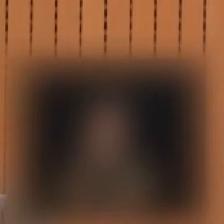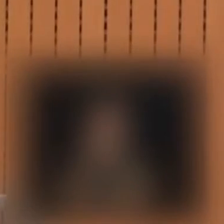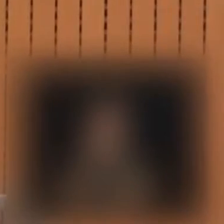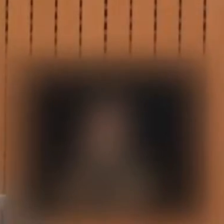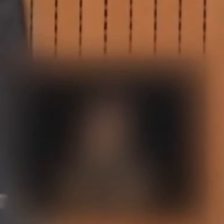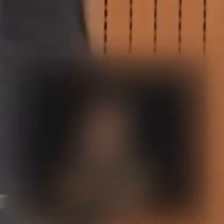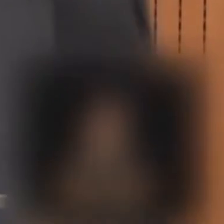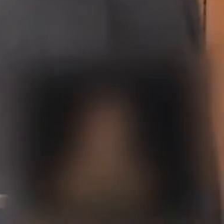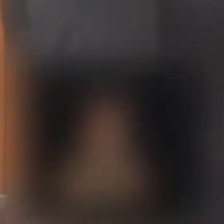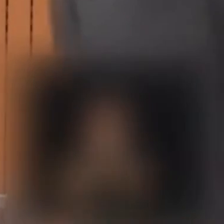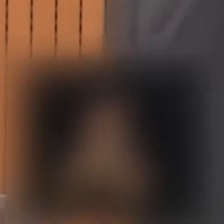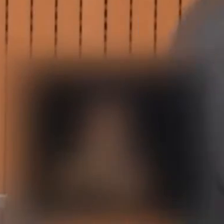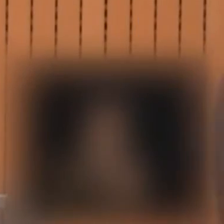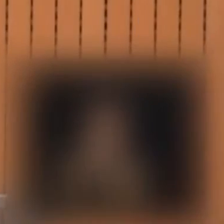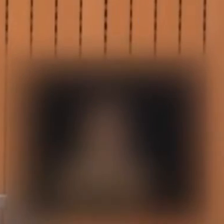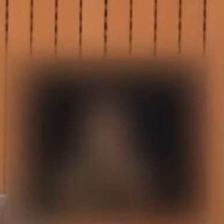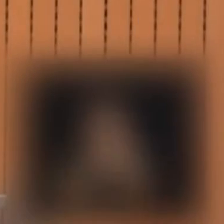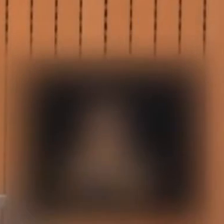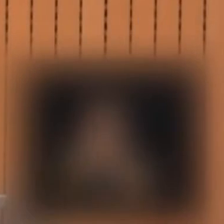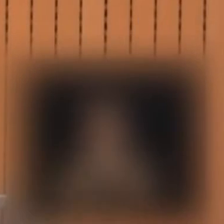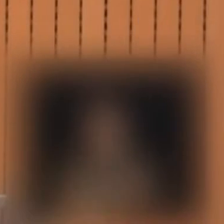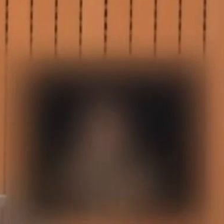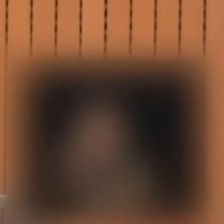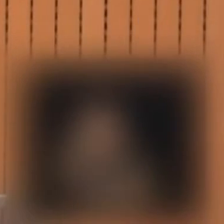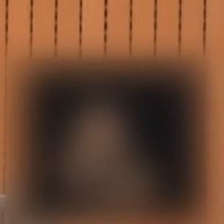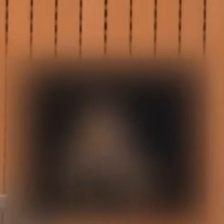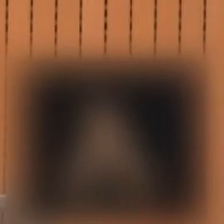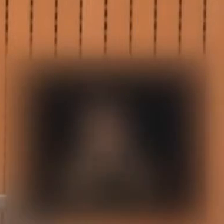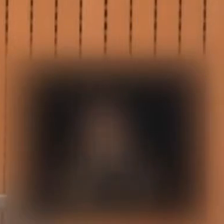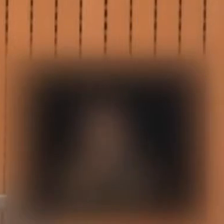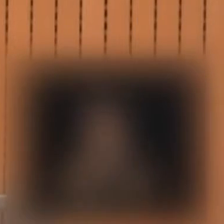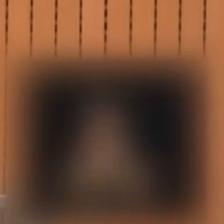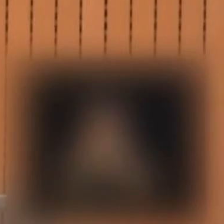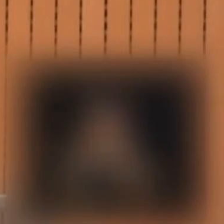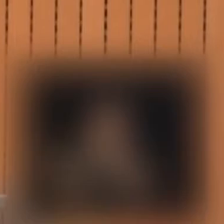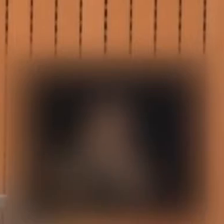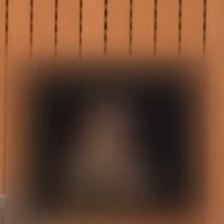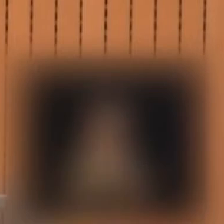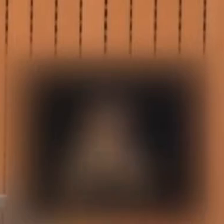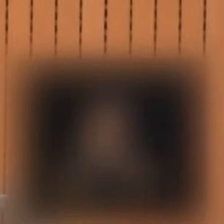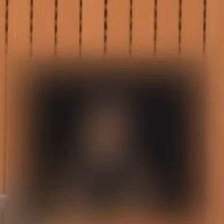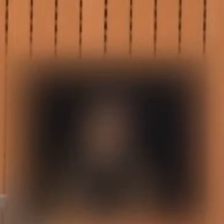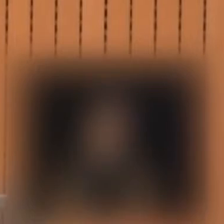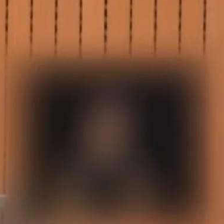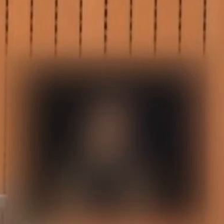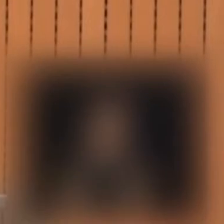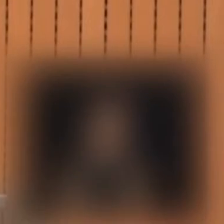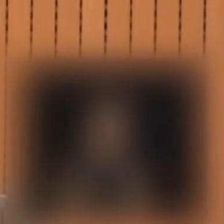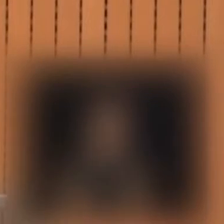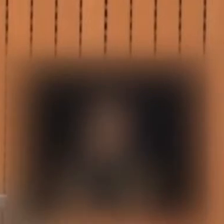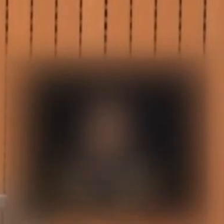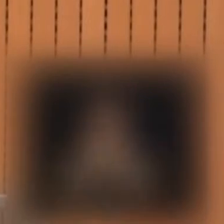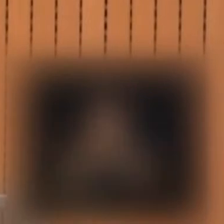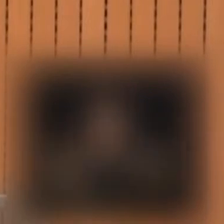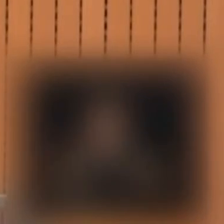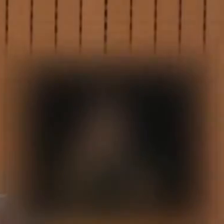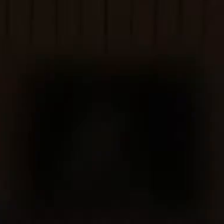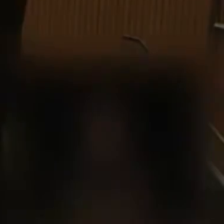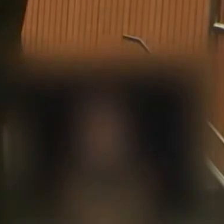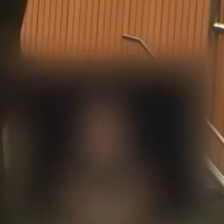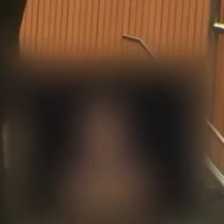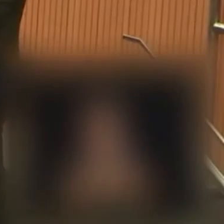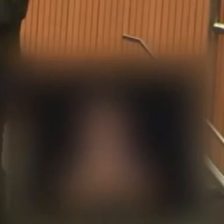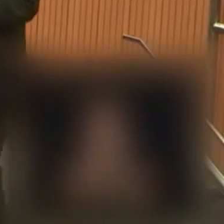próprios públicos, no hospital de campanha, ações assistenciais, na distribuição de